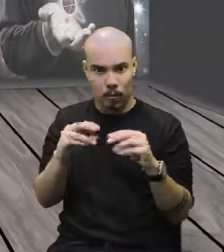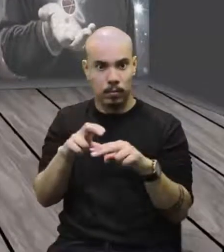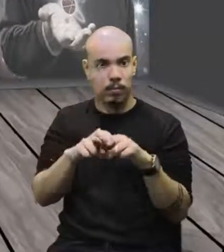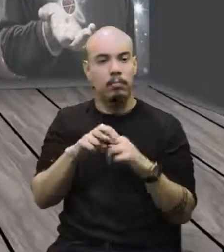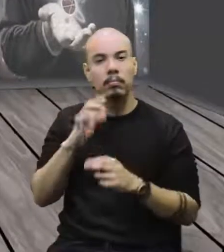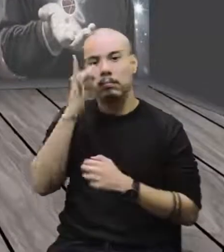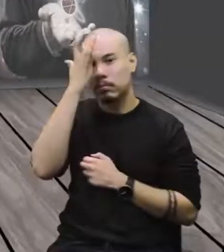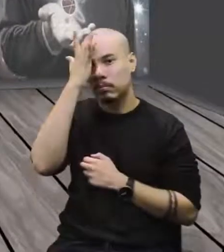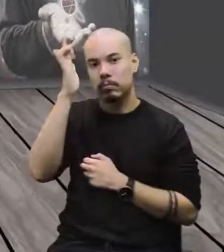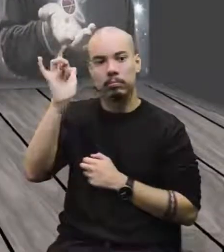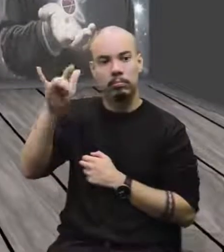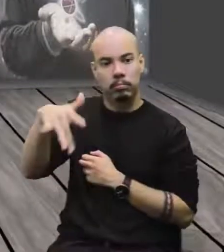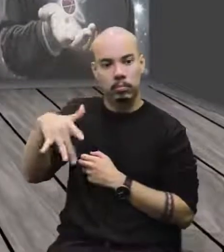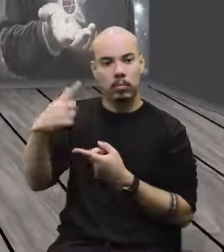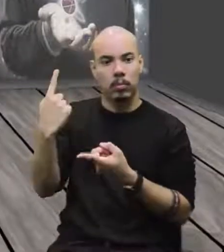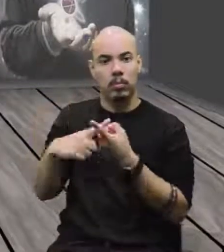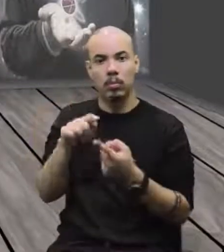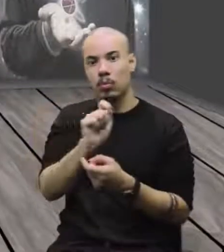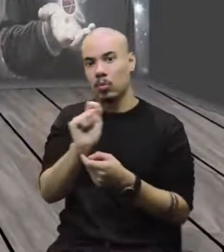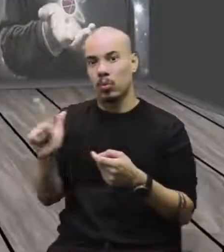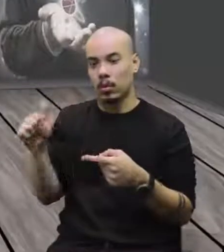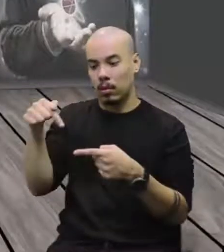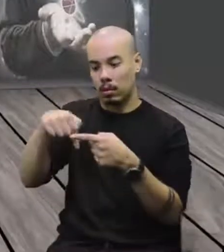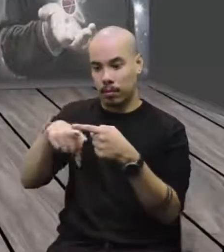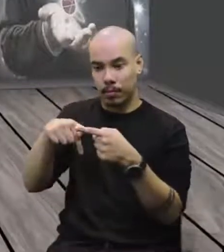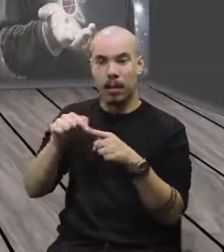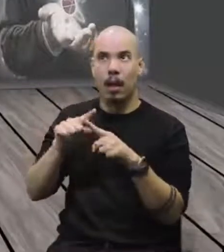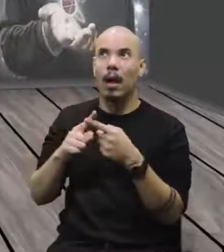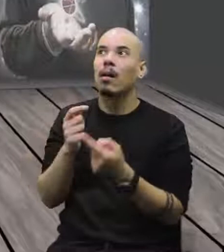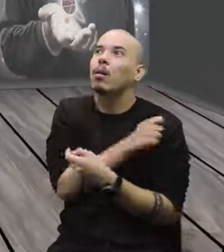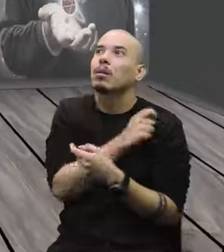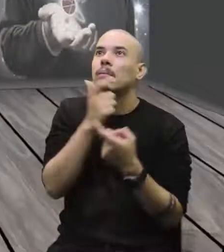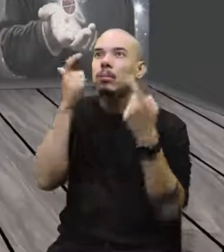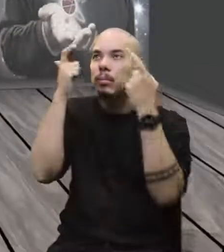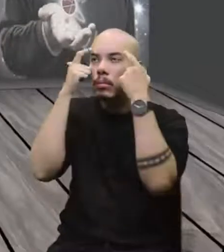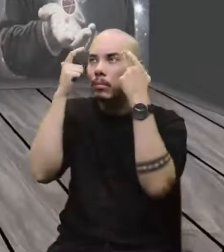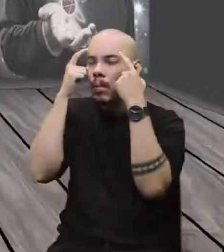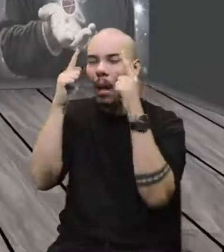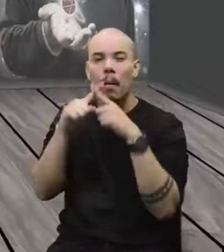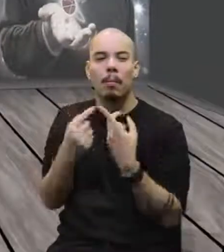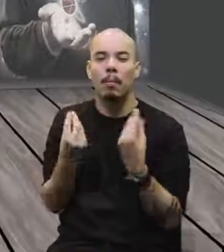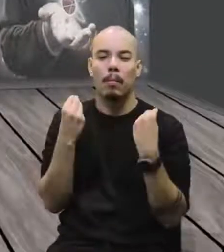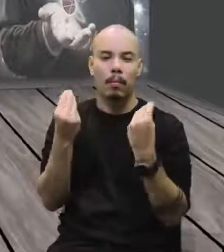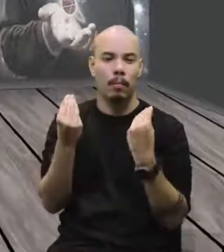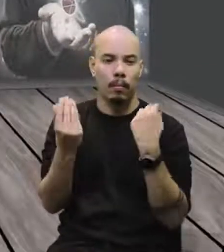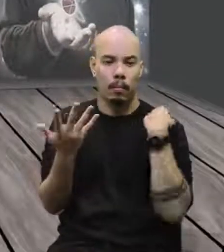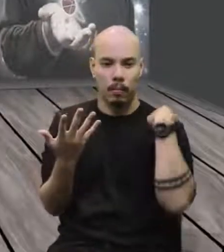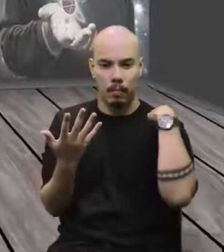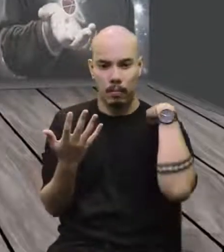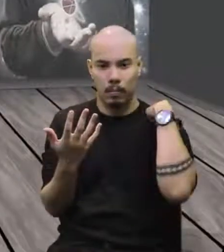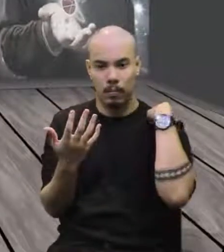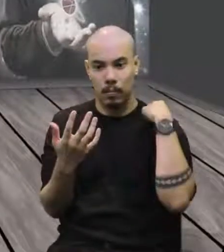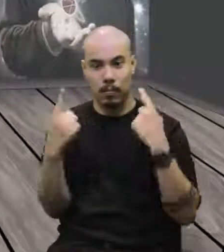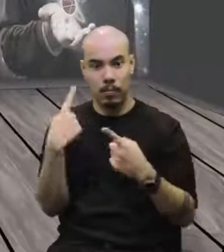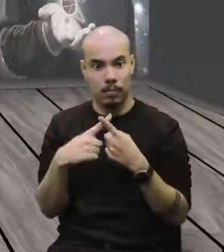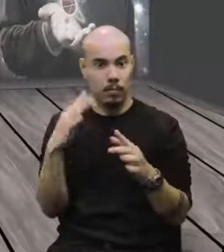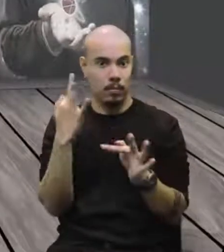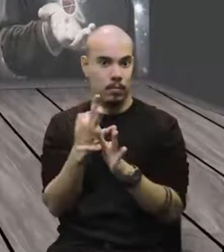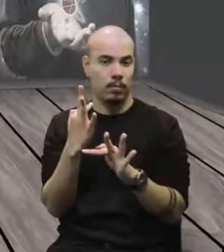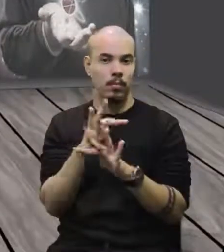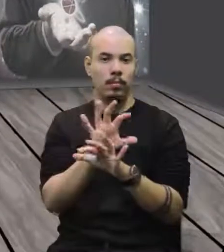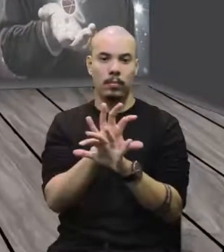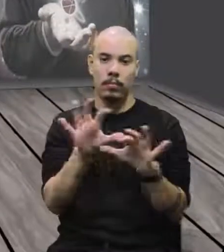fácil trabalhar com corrente elétrica que com carga, não é isso? Aí o aluno pode pensar, professor, mas para que isso? Na realidade, como nós falamos, a física é isso, é